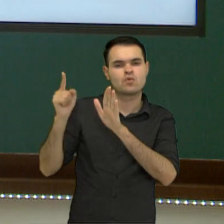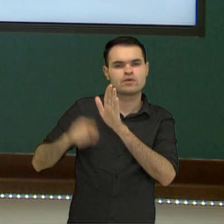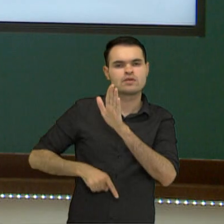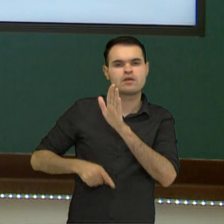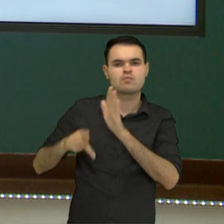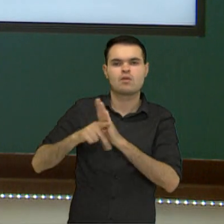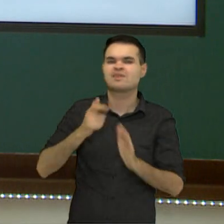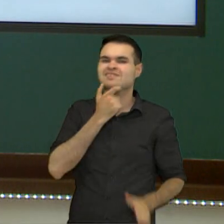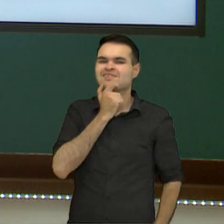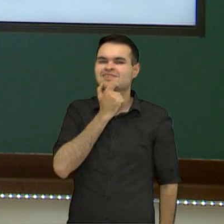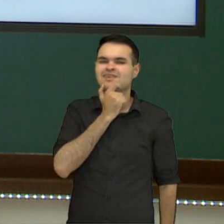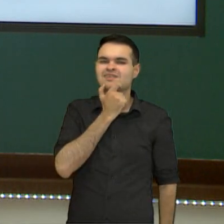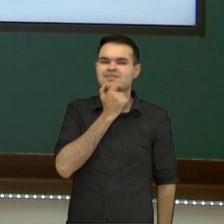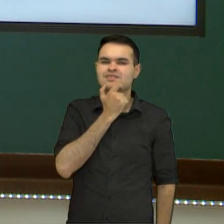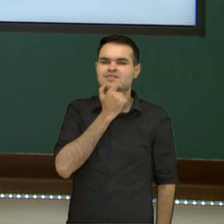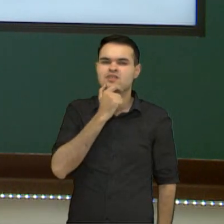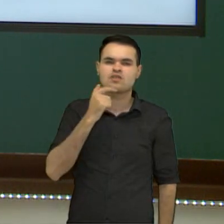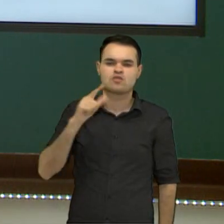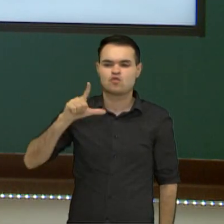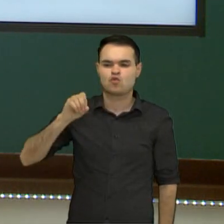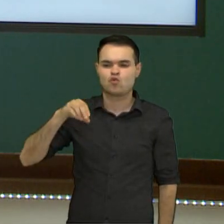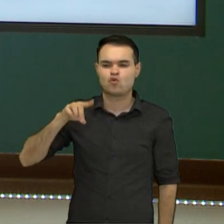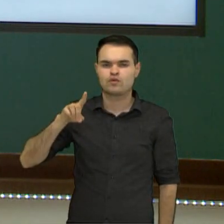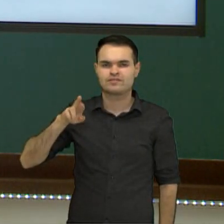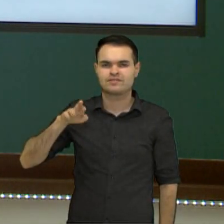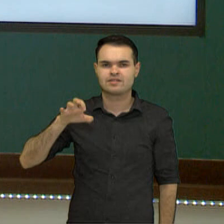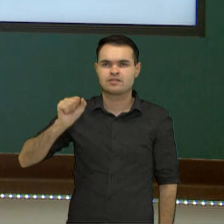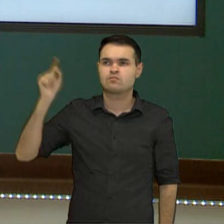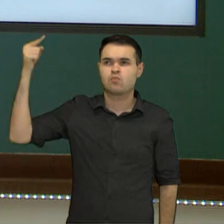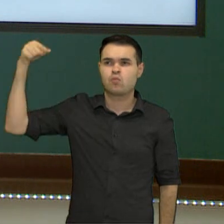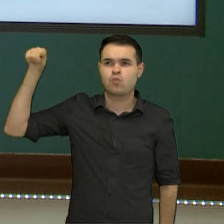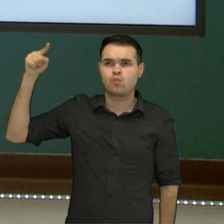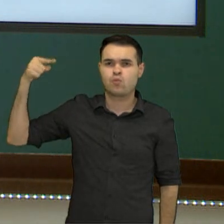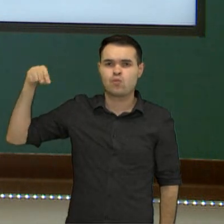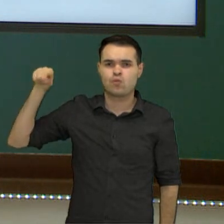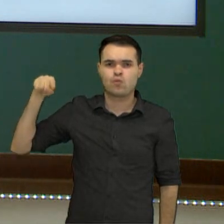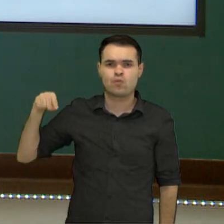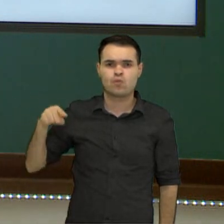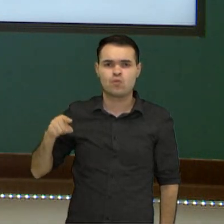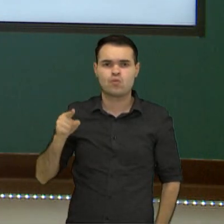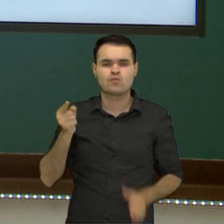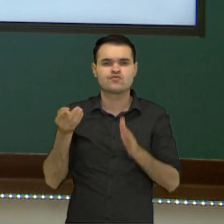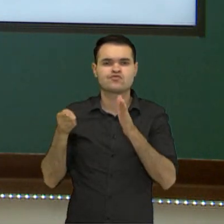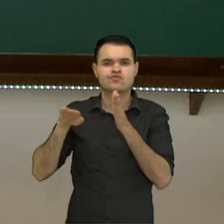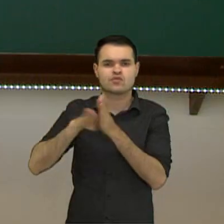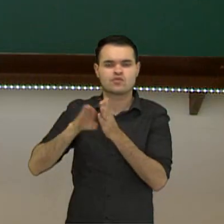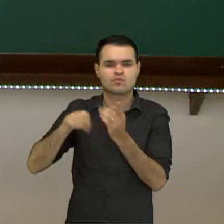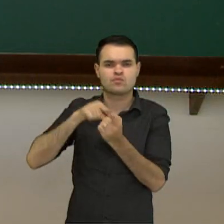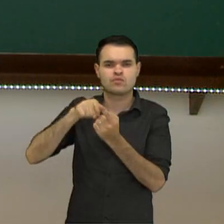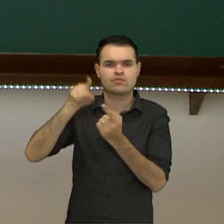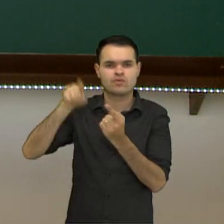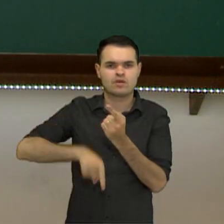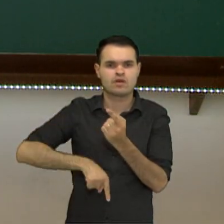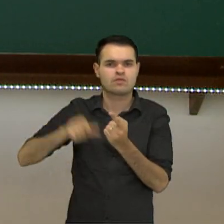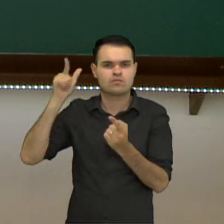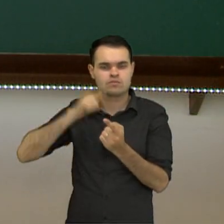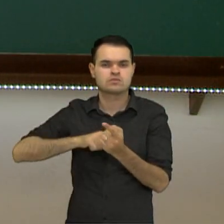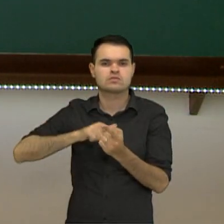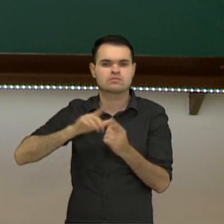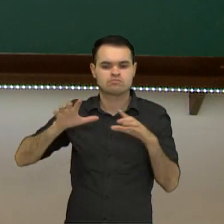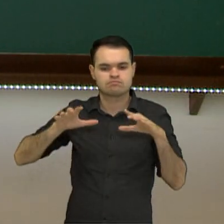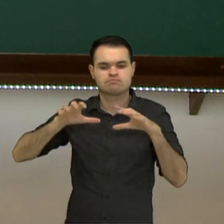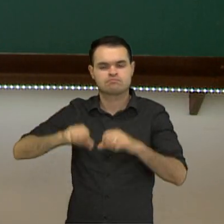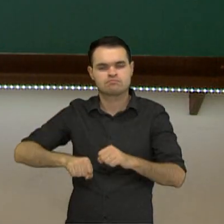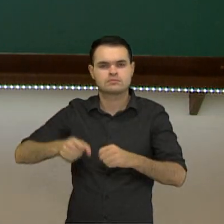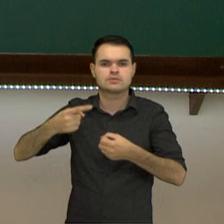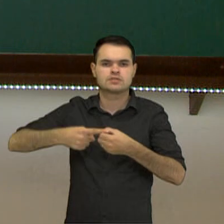da Inglaterra, ela sai de Londres, percorre aqui toda essa região até chegar no seu objetivo, que é a reconquista da